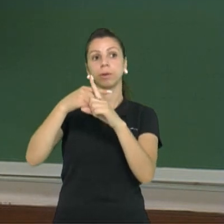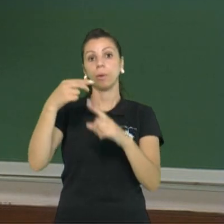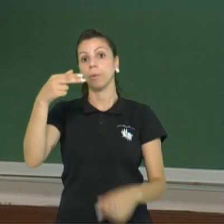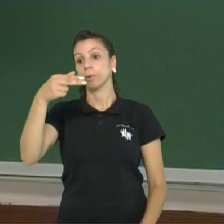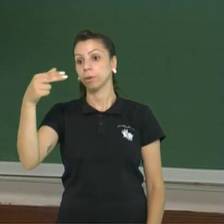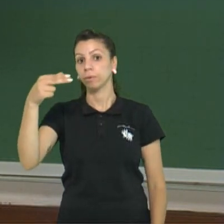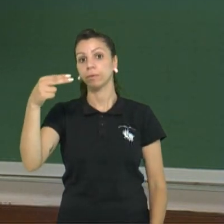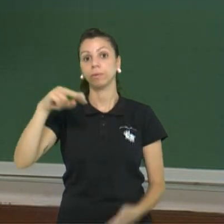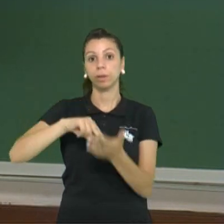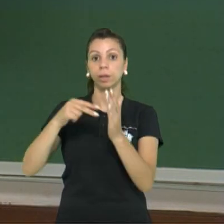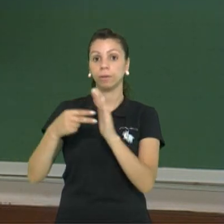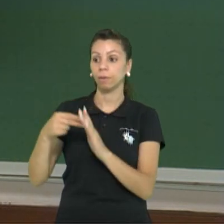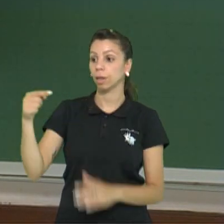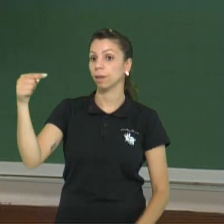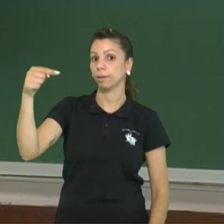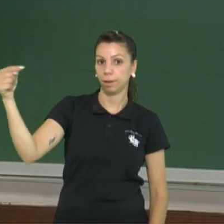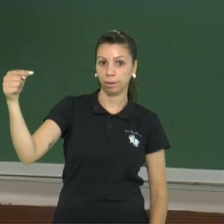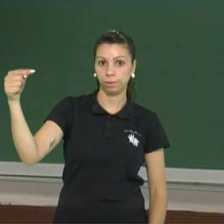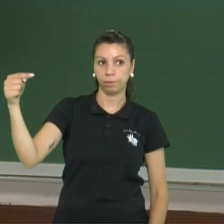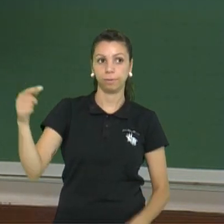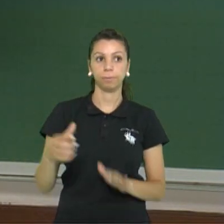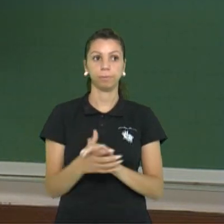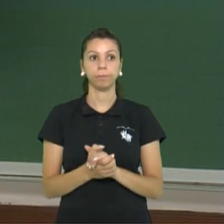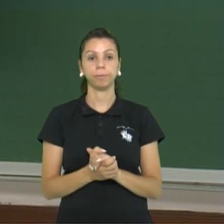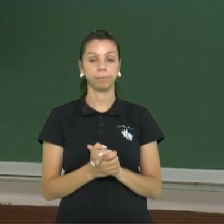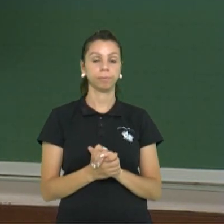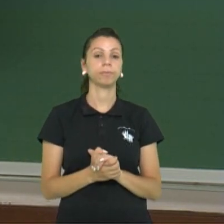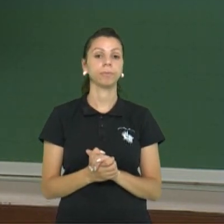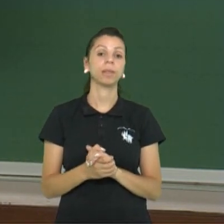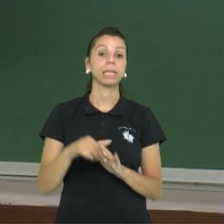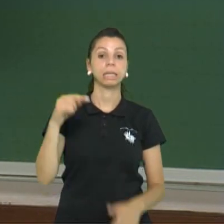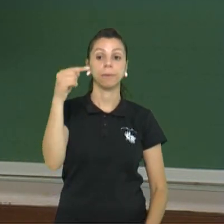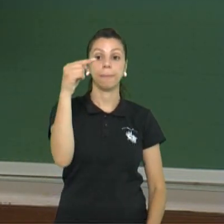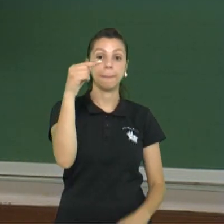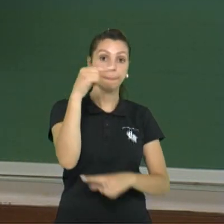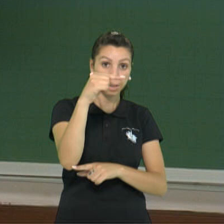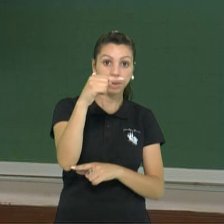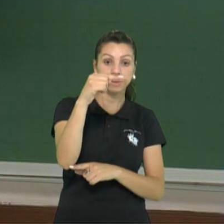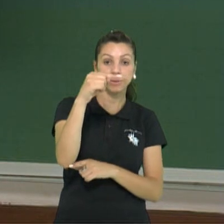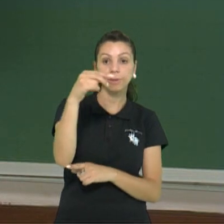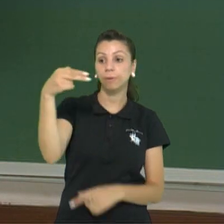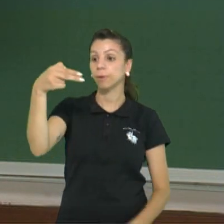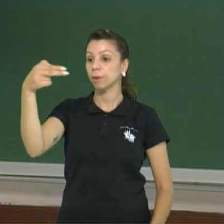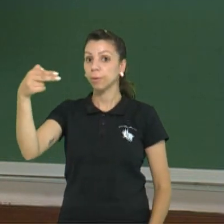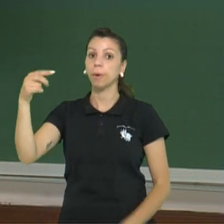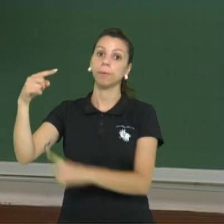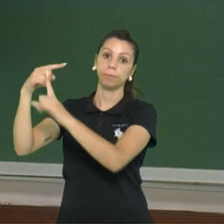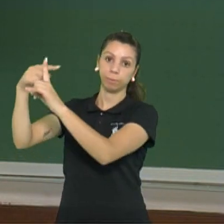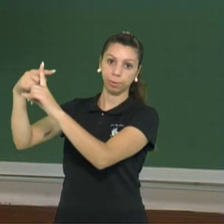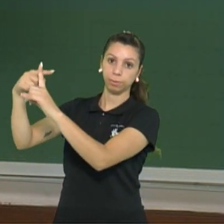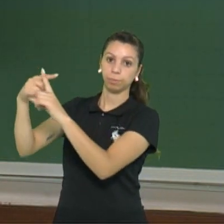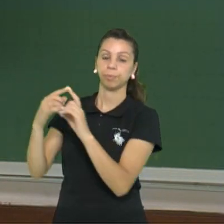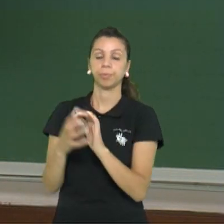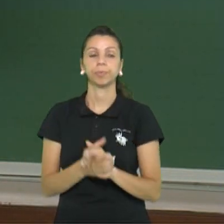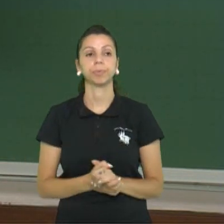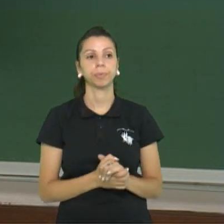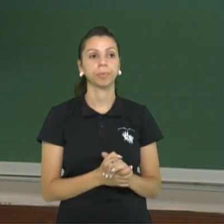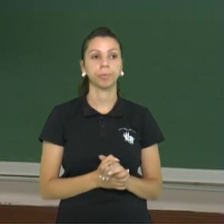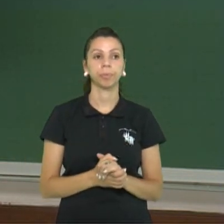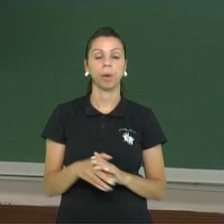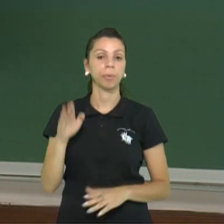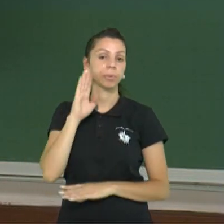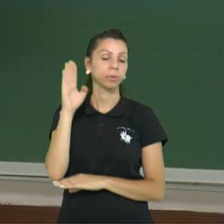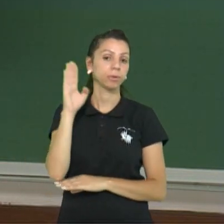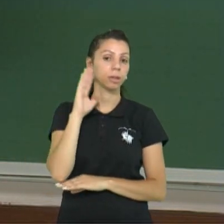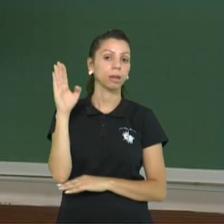ele for negativo aqui, o valor de B é positivo. O produto das duas raízes, x1 e x2, você tem direto o valor